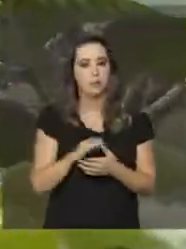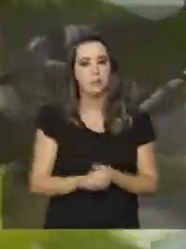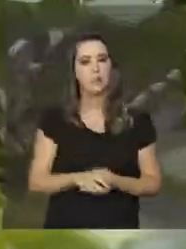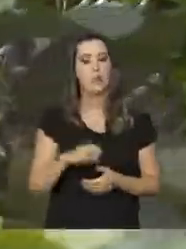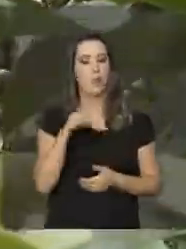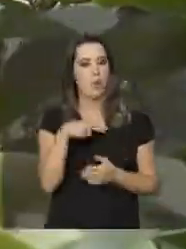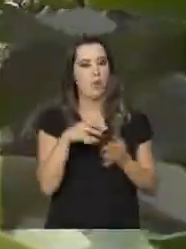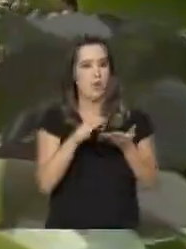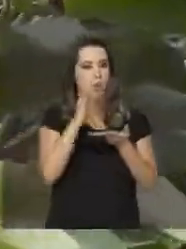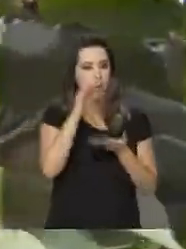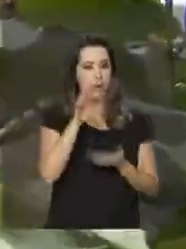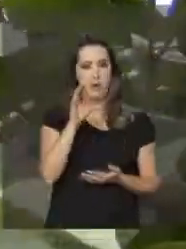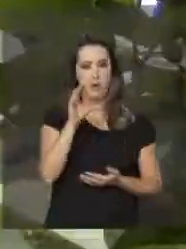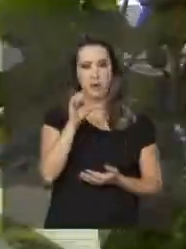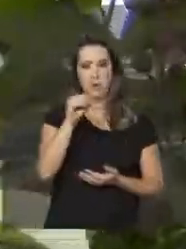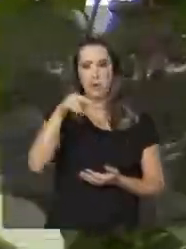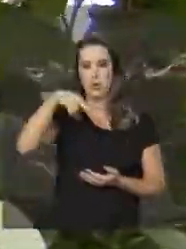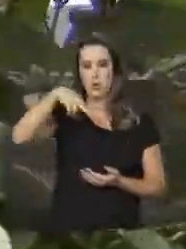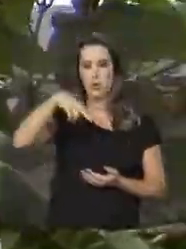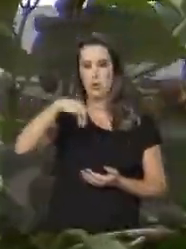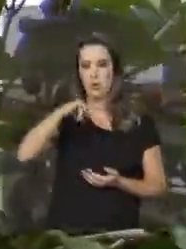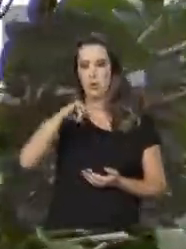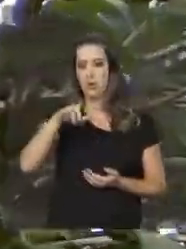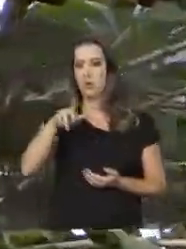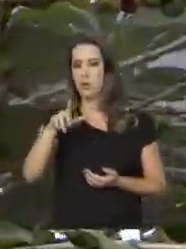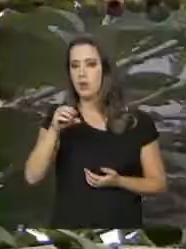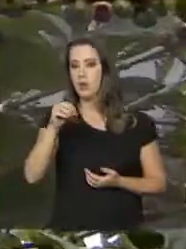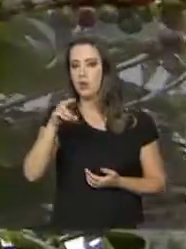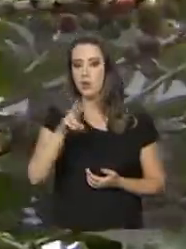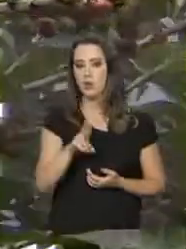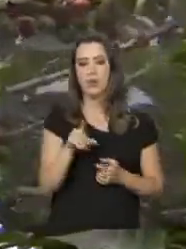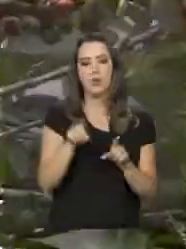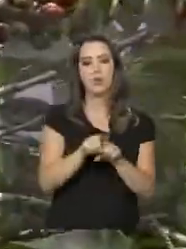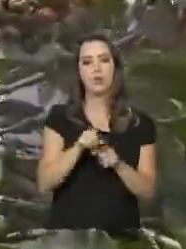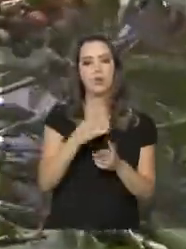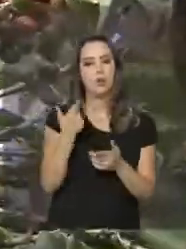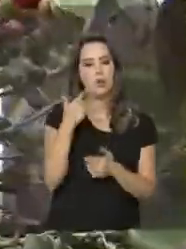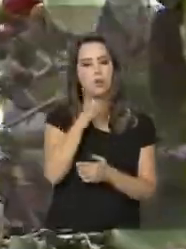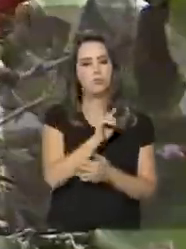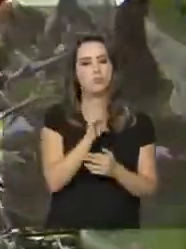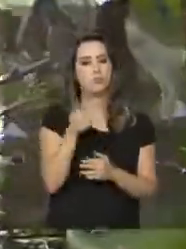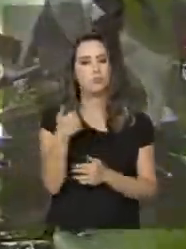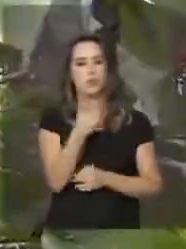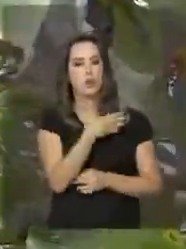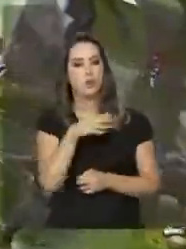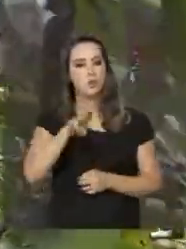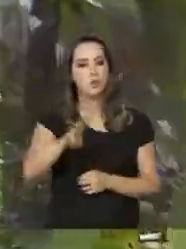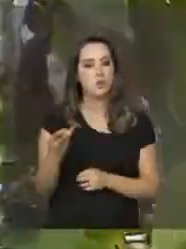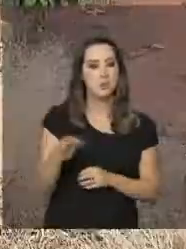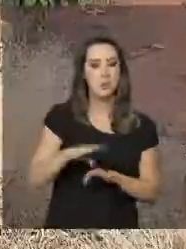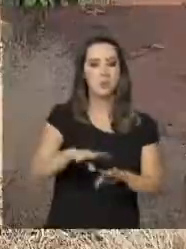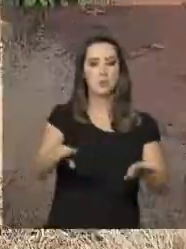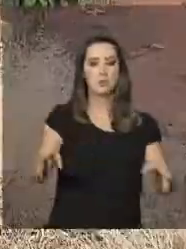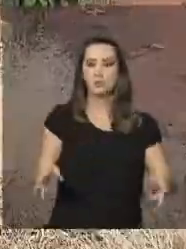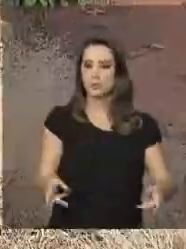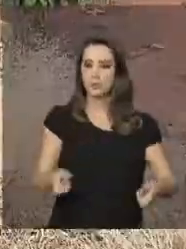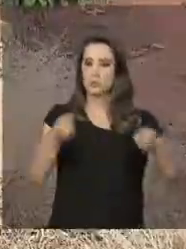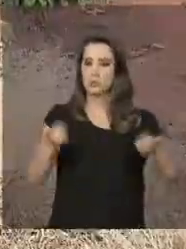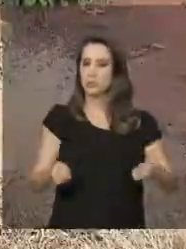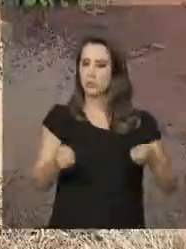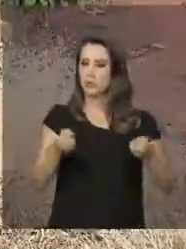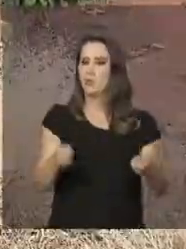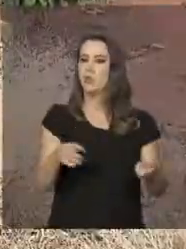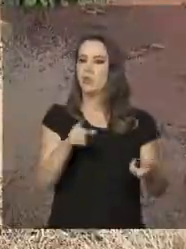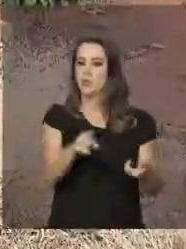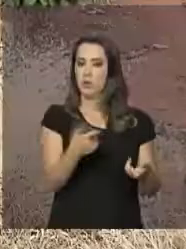mais utilizado nas misturas e no café instantâneo deve alcançar 14 milhões de sacas de acordo com a